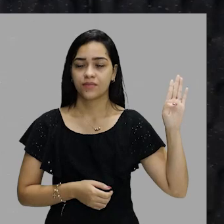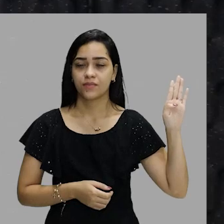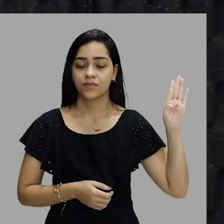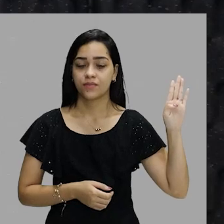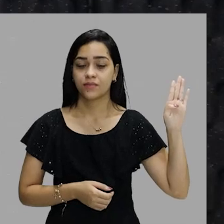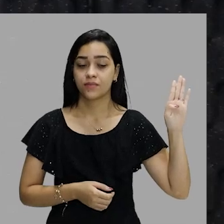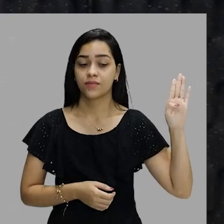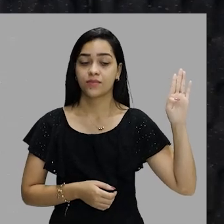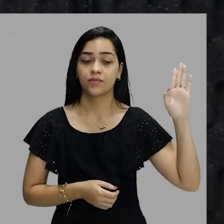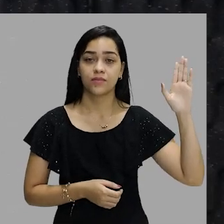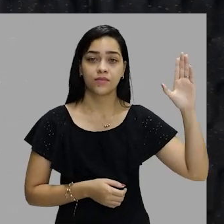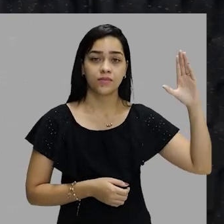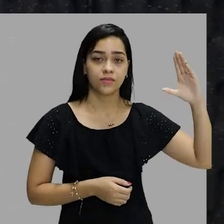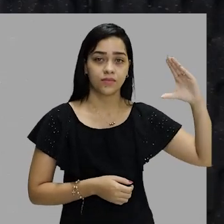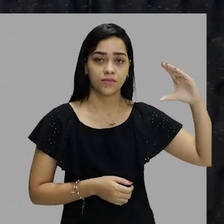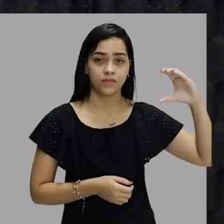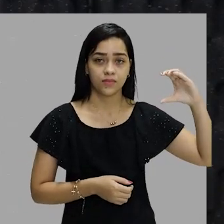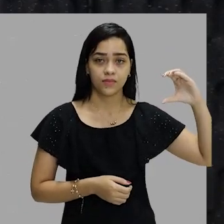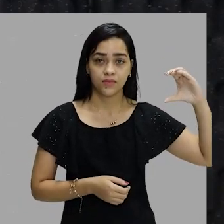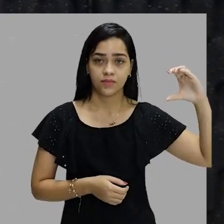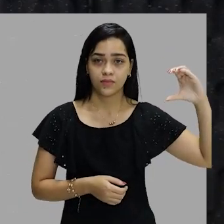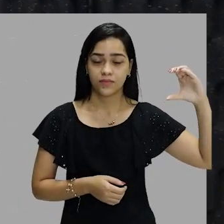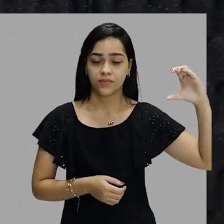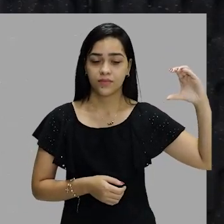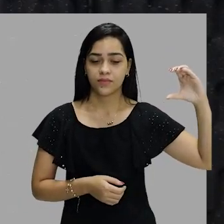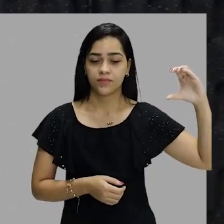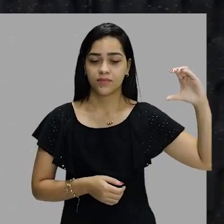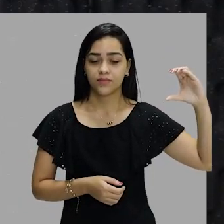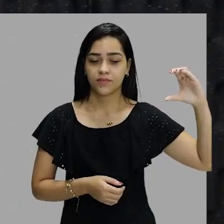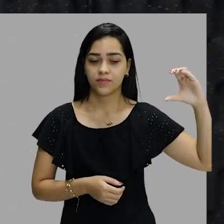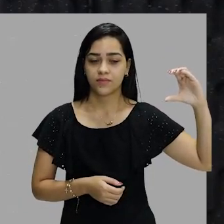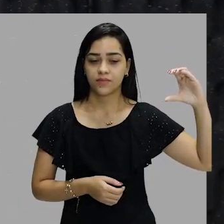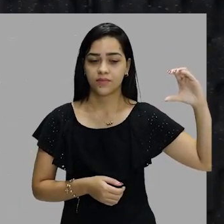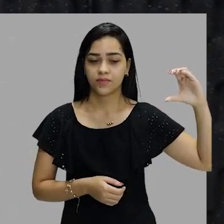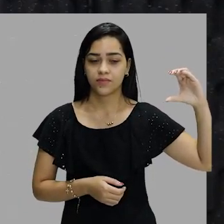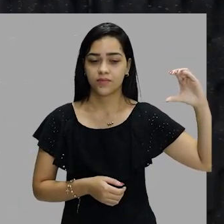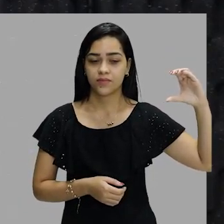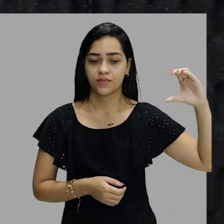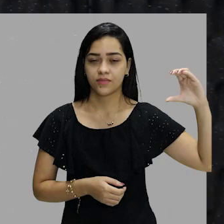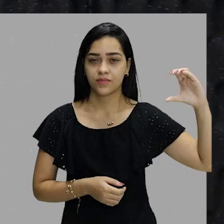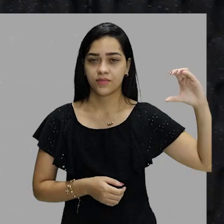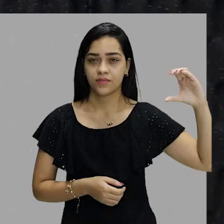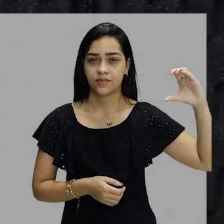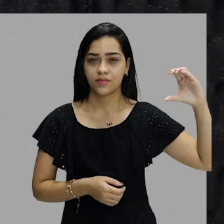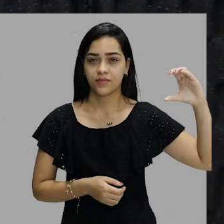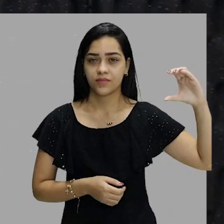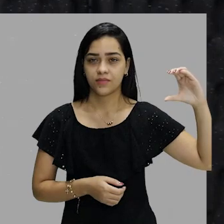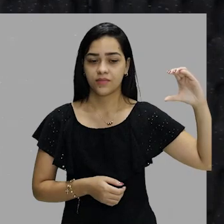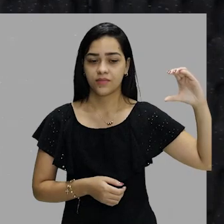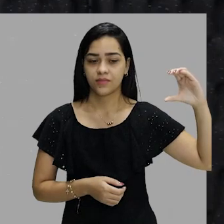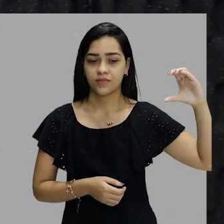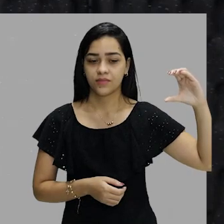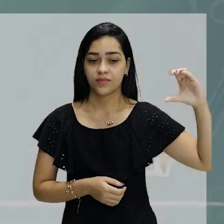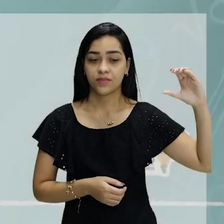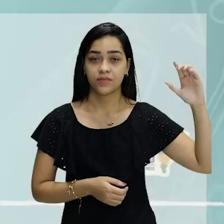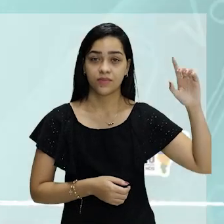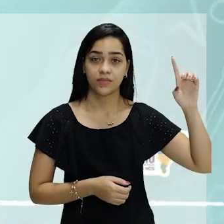em imagens de sonho. Concilia o sonho e realidade e ambos se alimentam da presença sensual da mulher